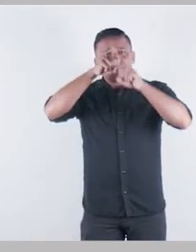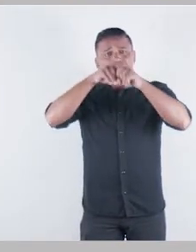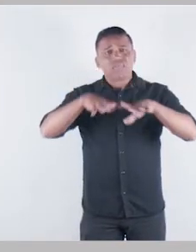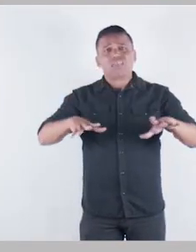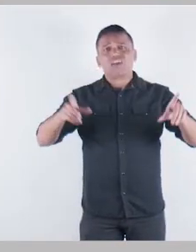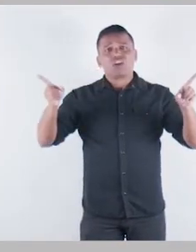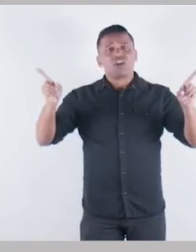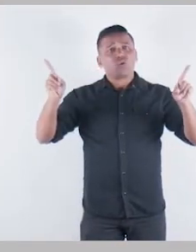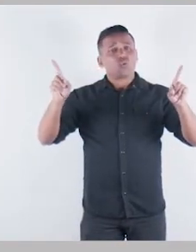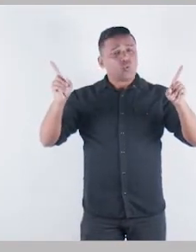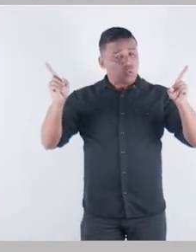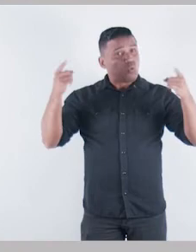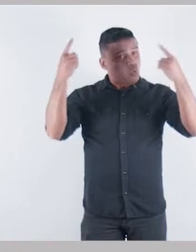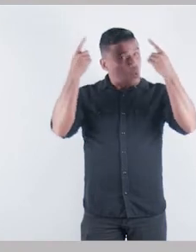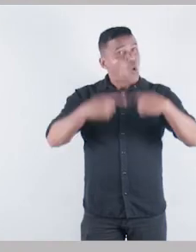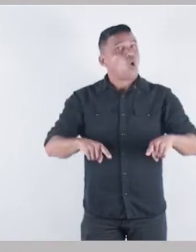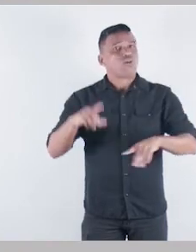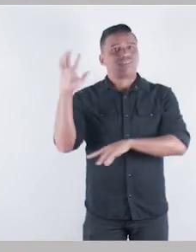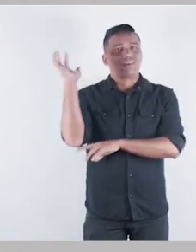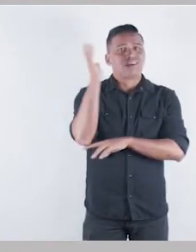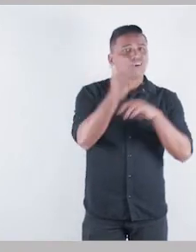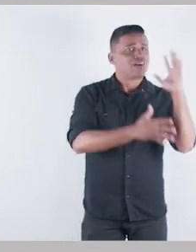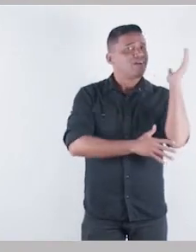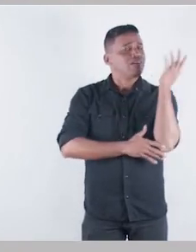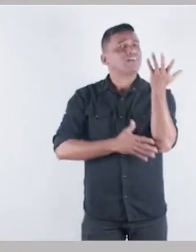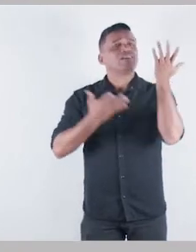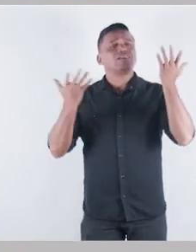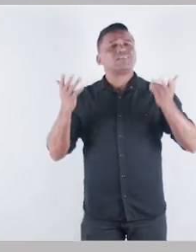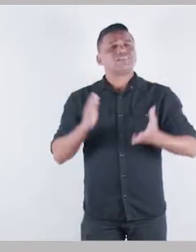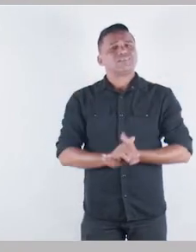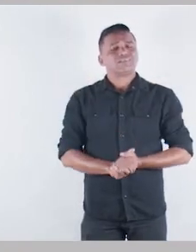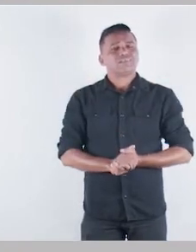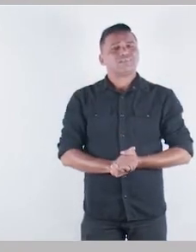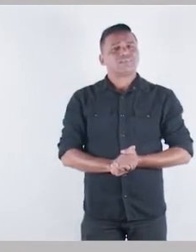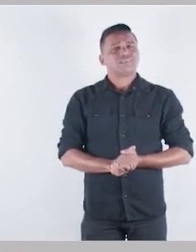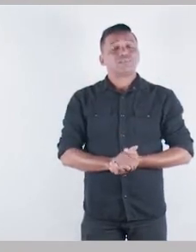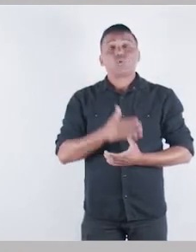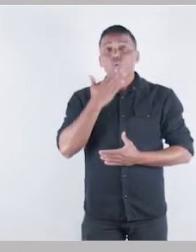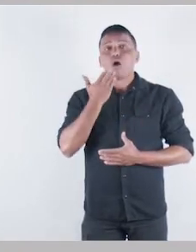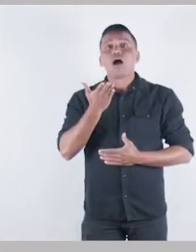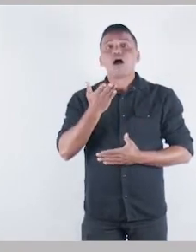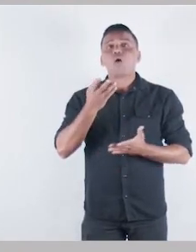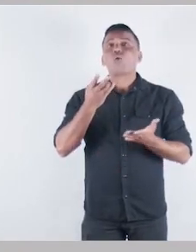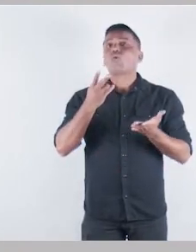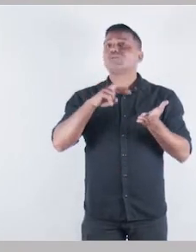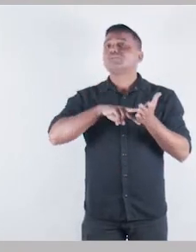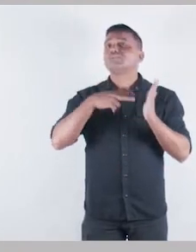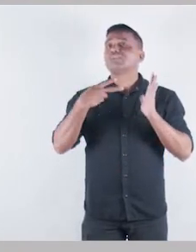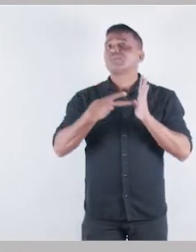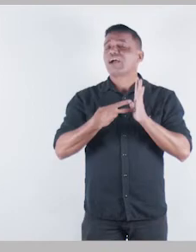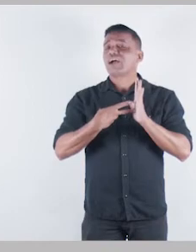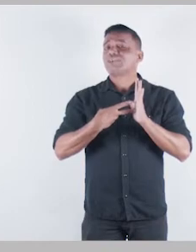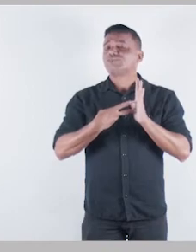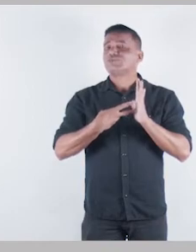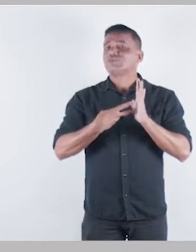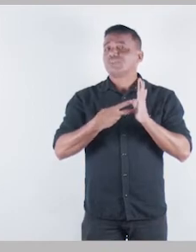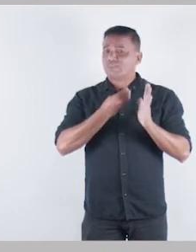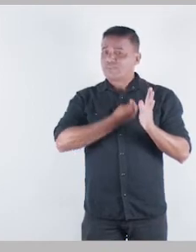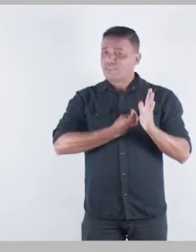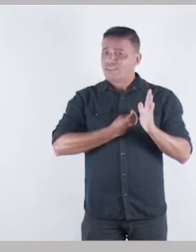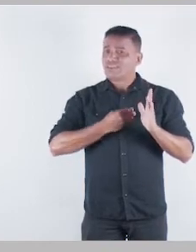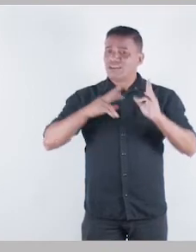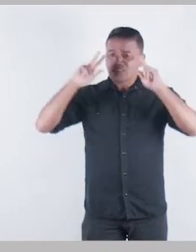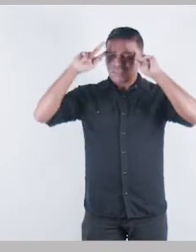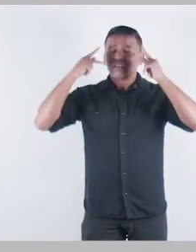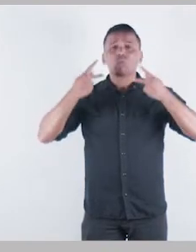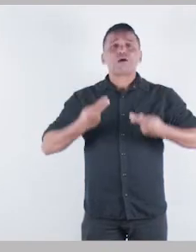nosso sistema ecológico, eu fico me perguntando o que é ser humano, né?